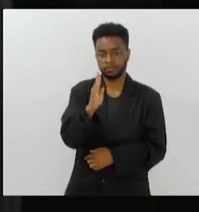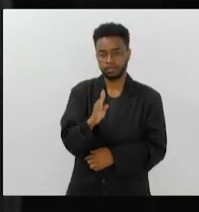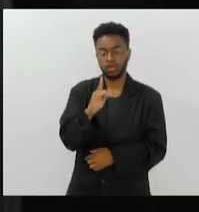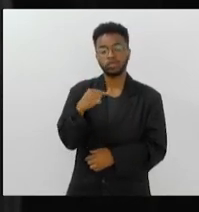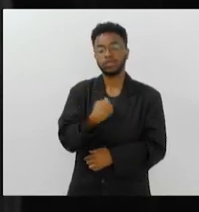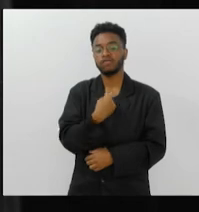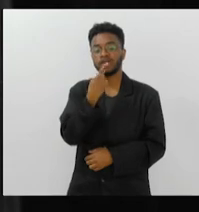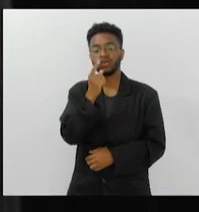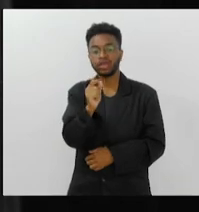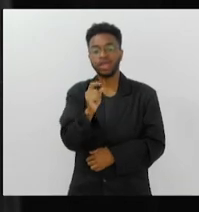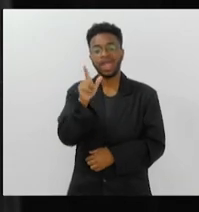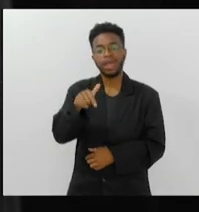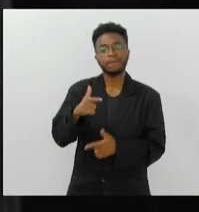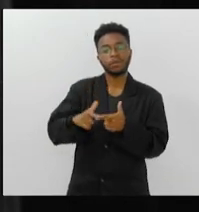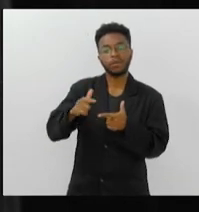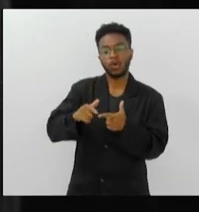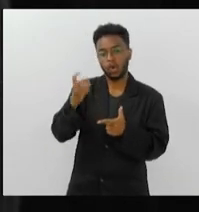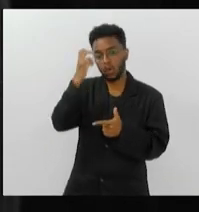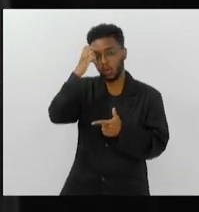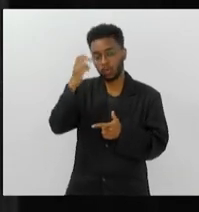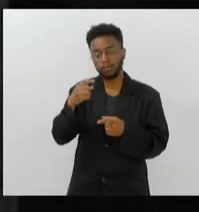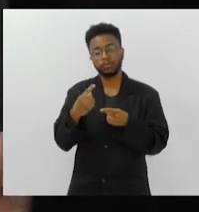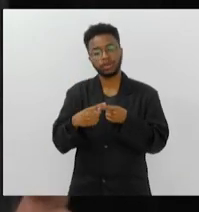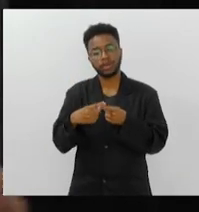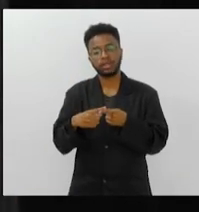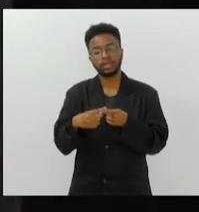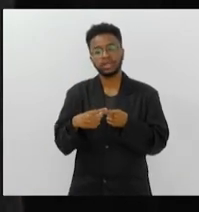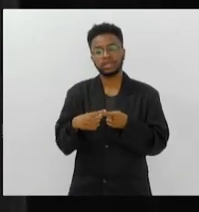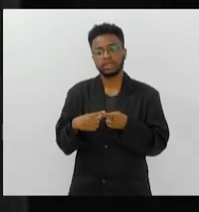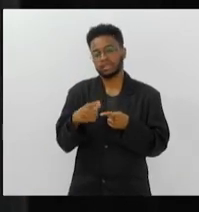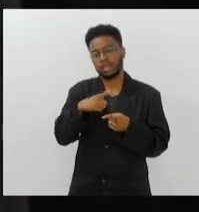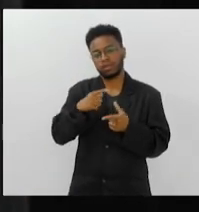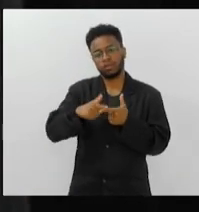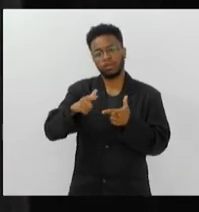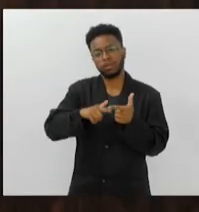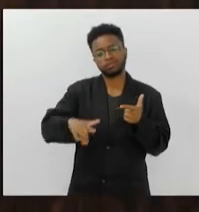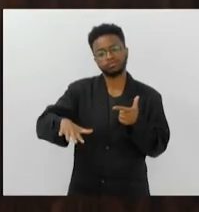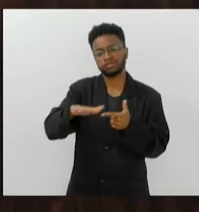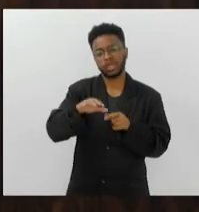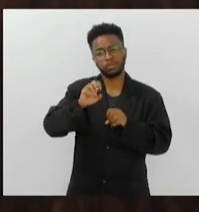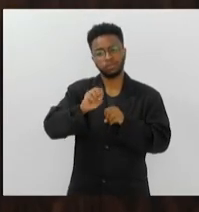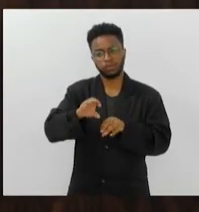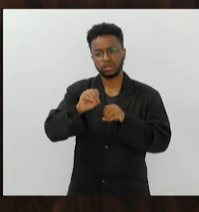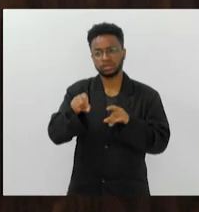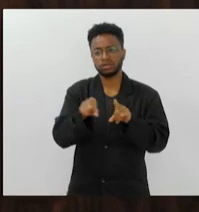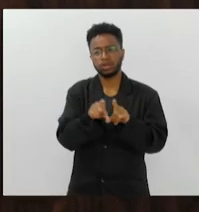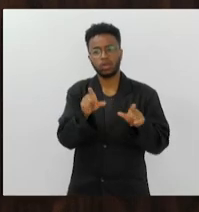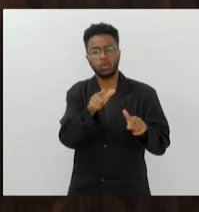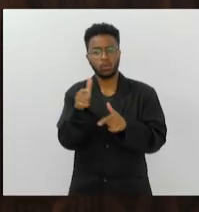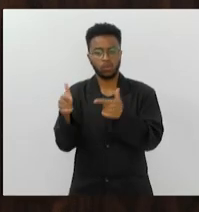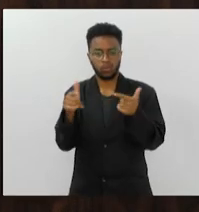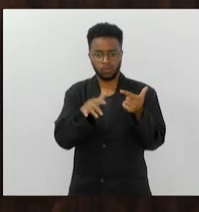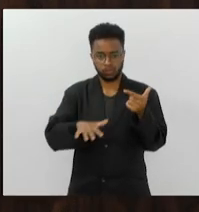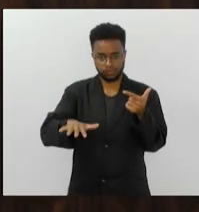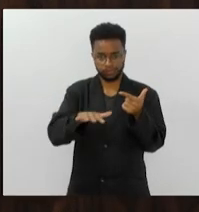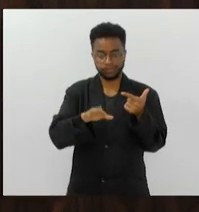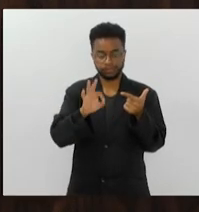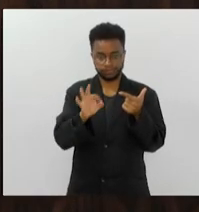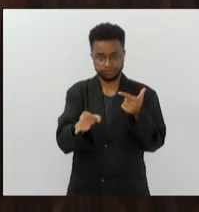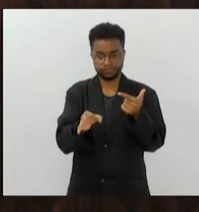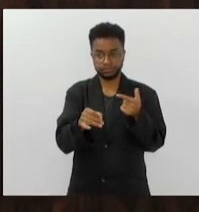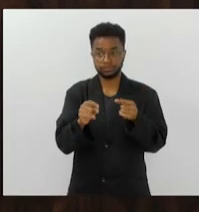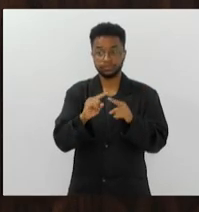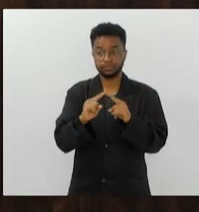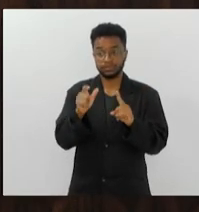é cultural, que precisa a gente tem um problema cultural como um todo, na educação, em todas as áreas.